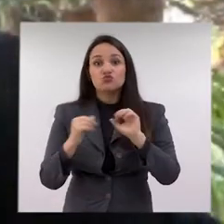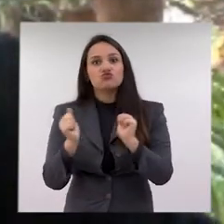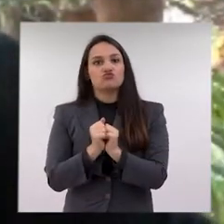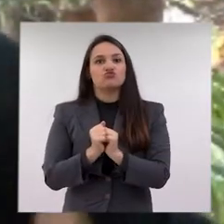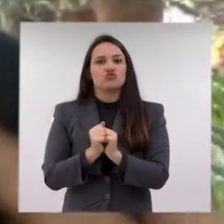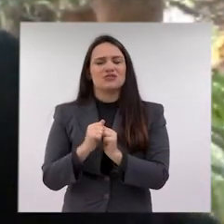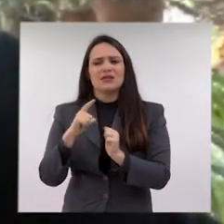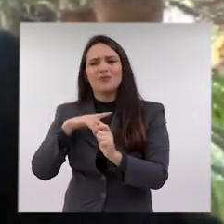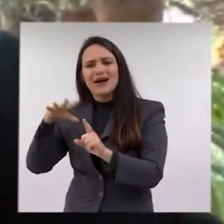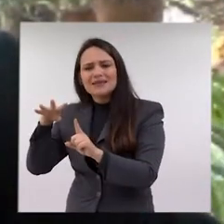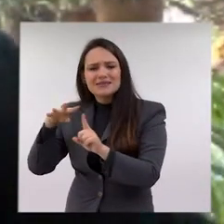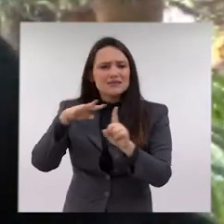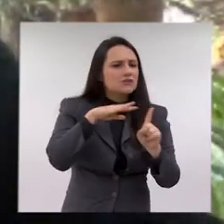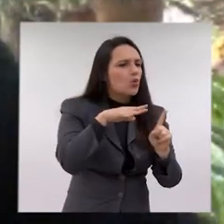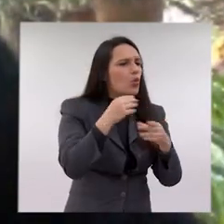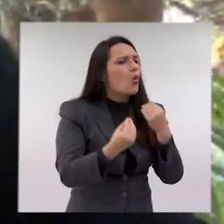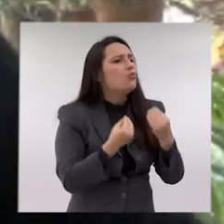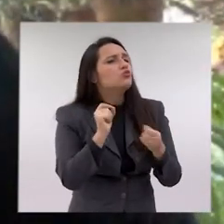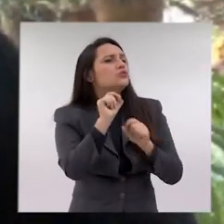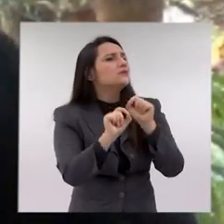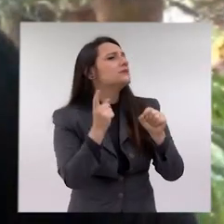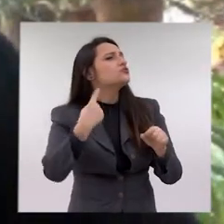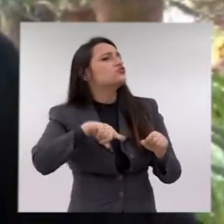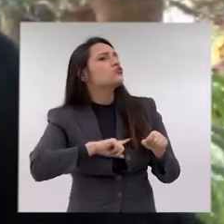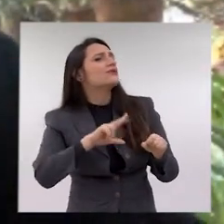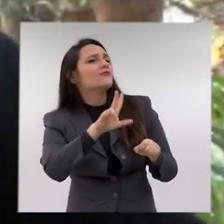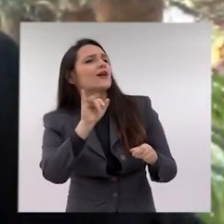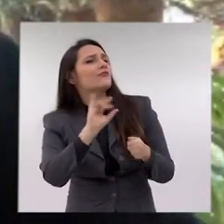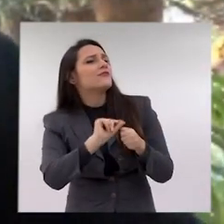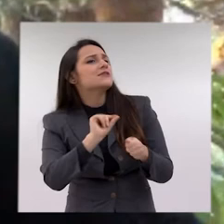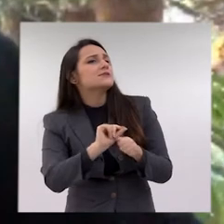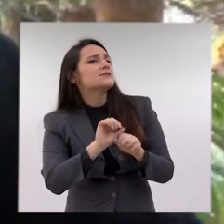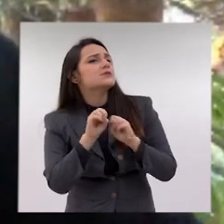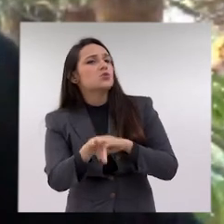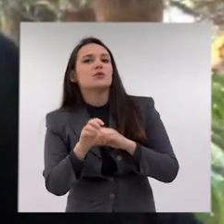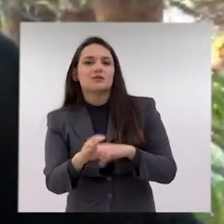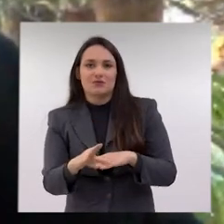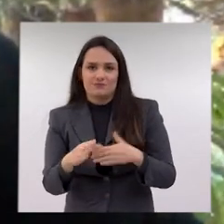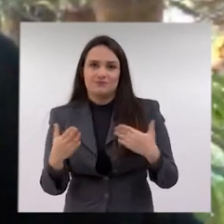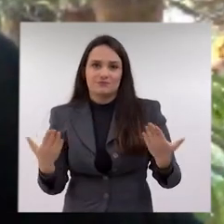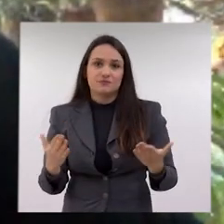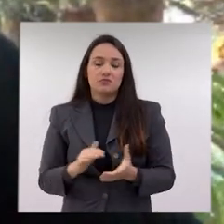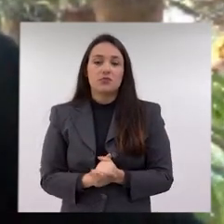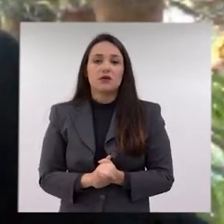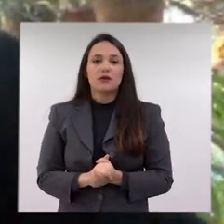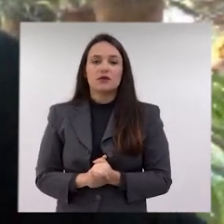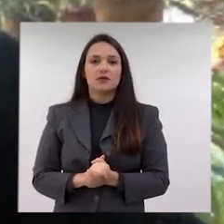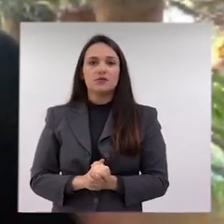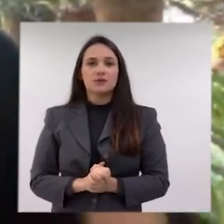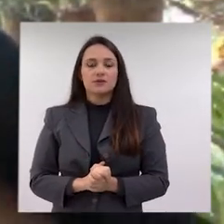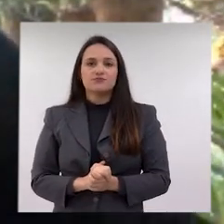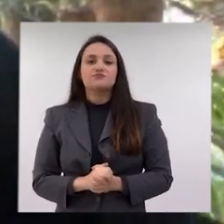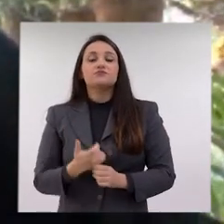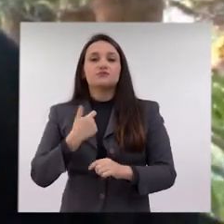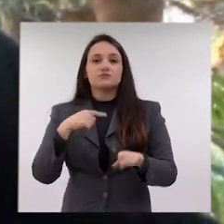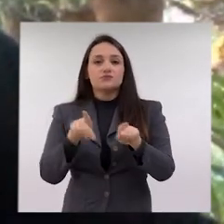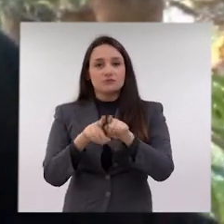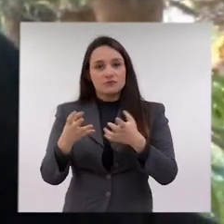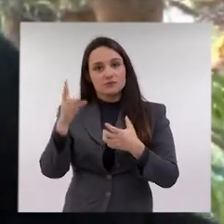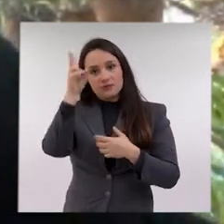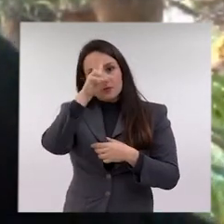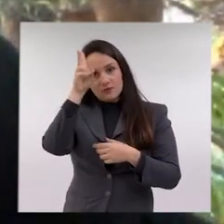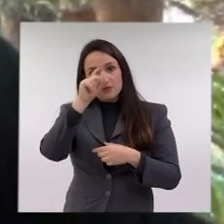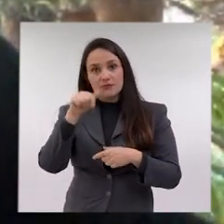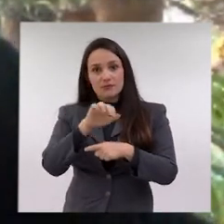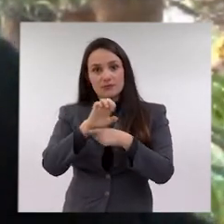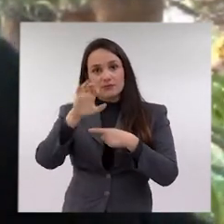olhar das boas práticas para o que a gente vai fazer em relação à educação como um todo. Quero aqui, Maria,